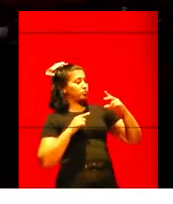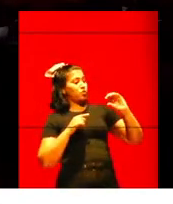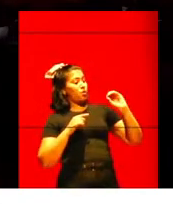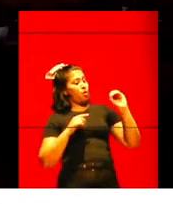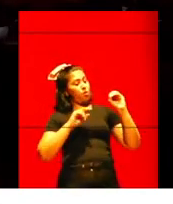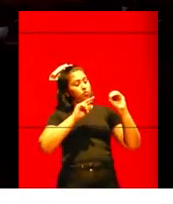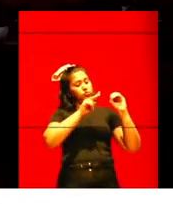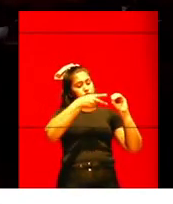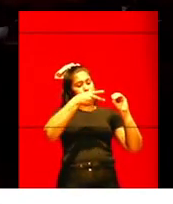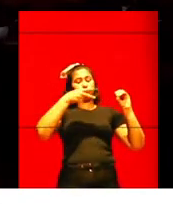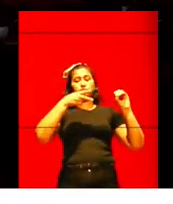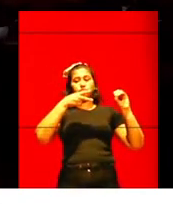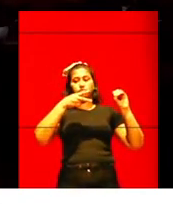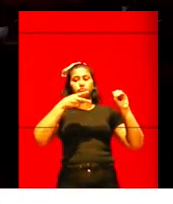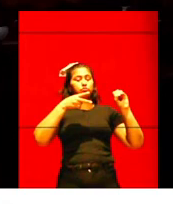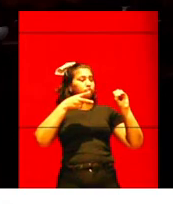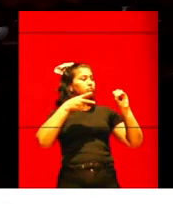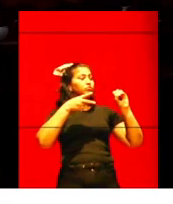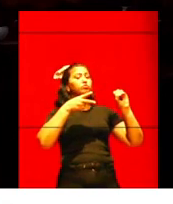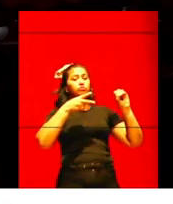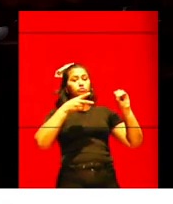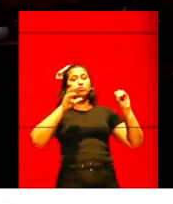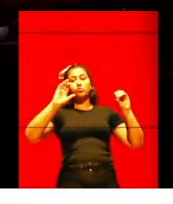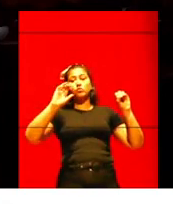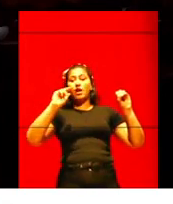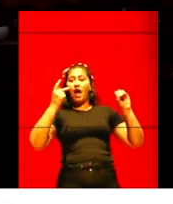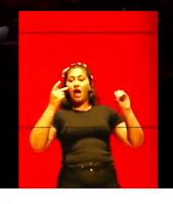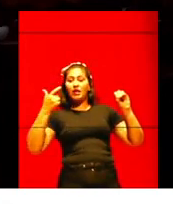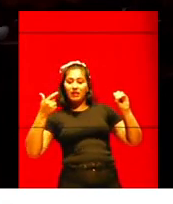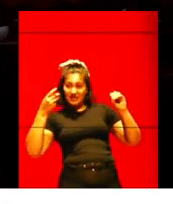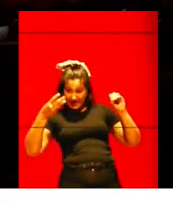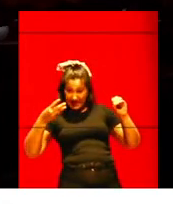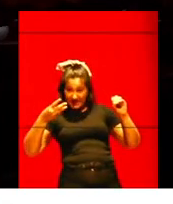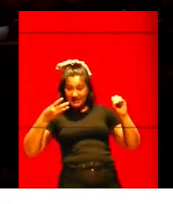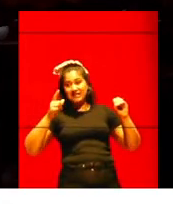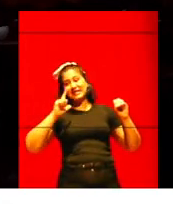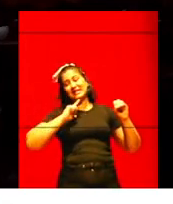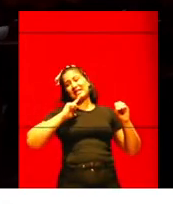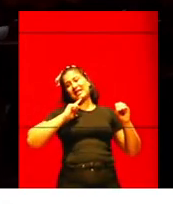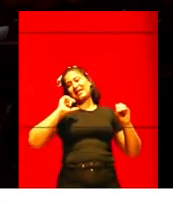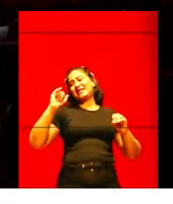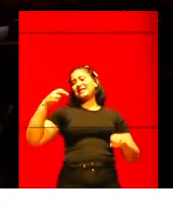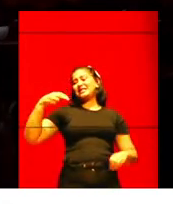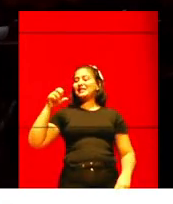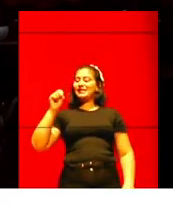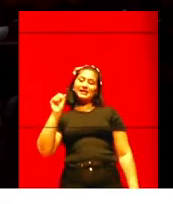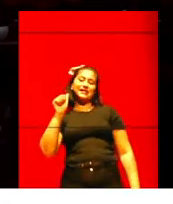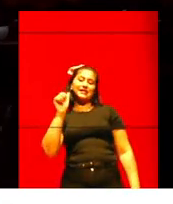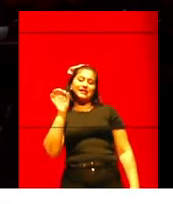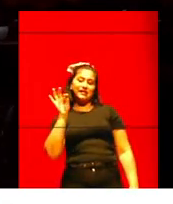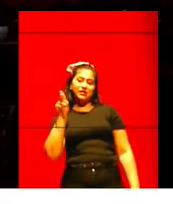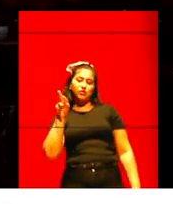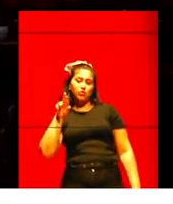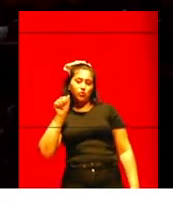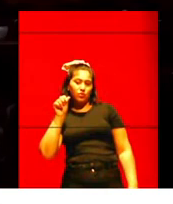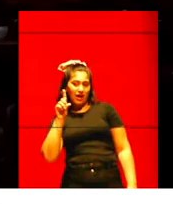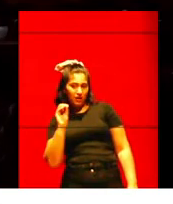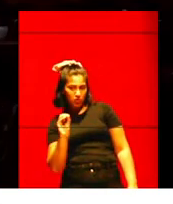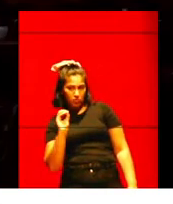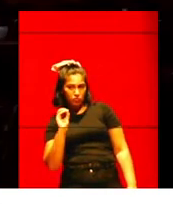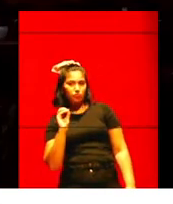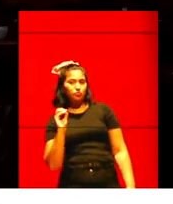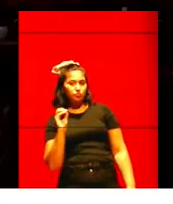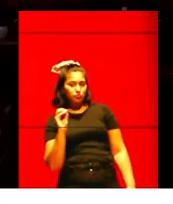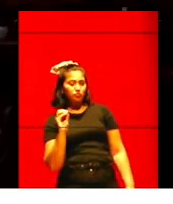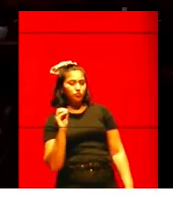faz o carbono ser insaturado. Mas a cadeia não, porque ela não está entre carbonos.